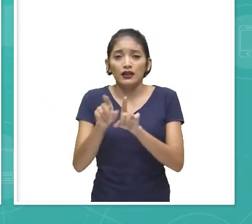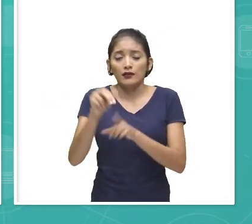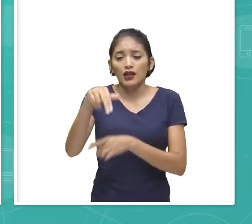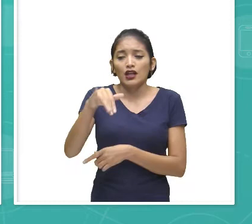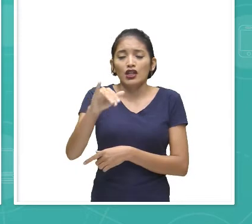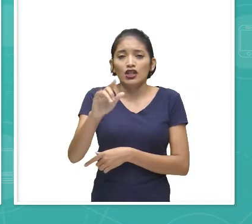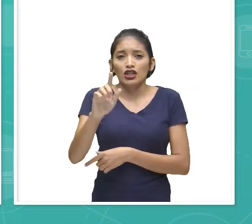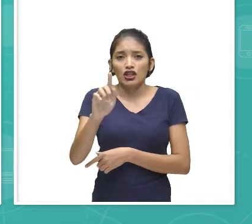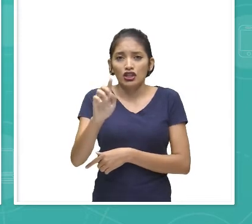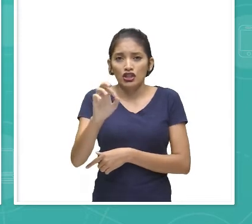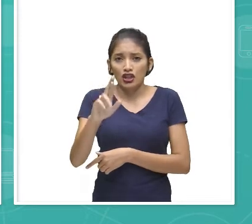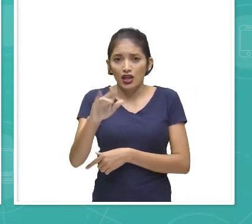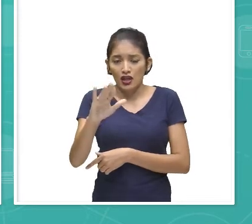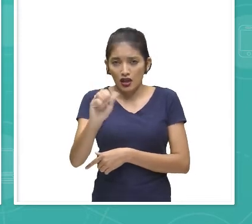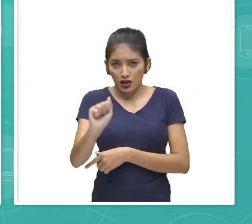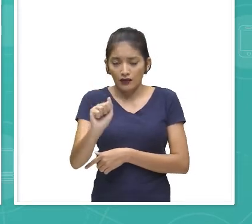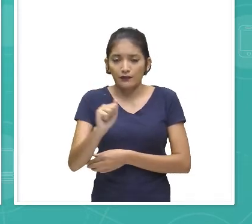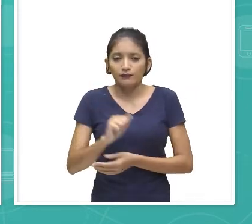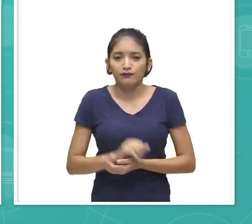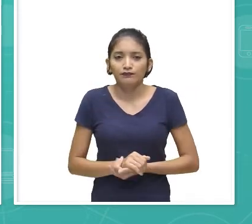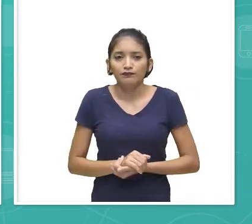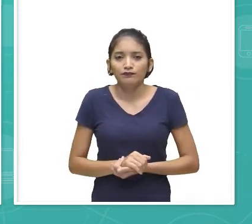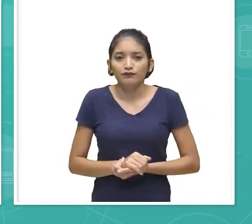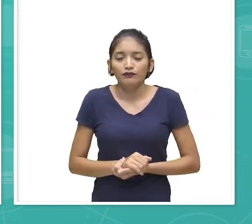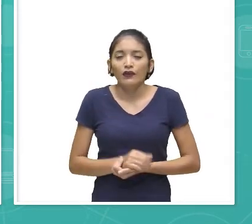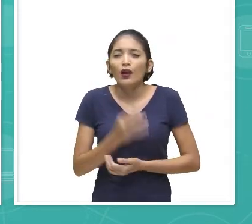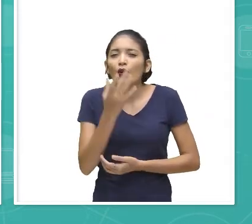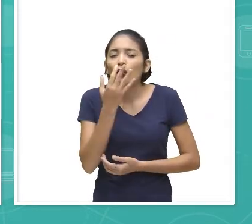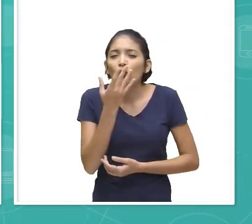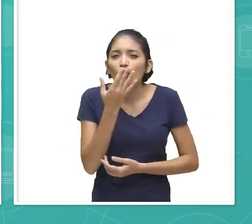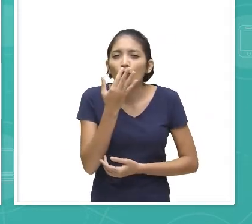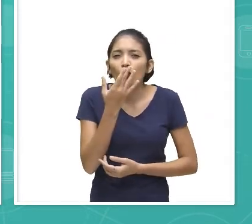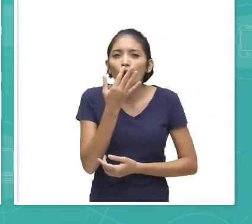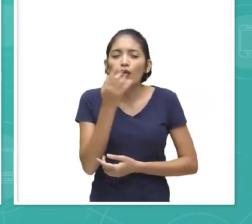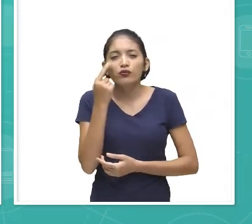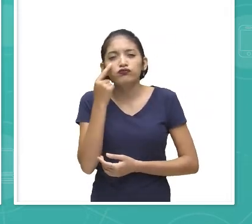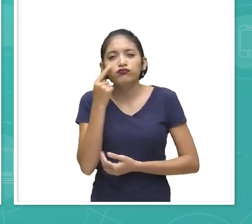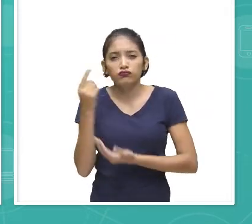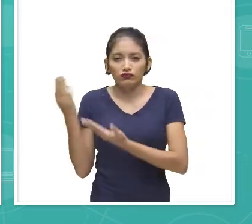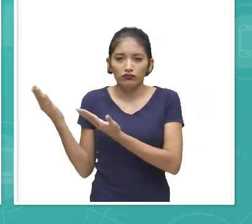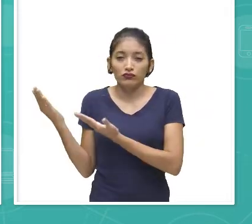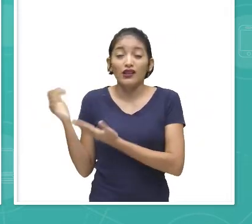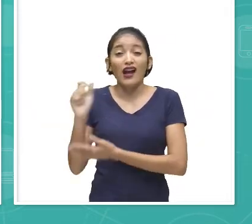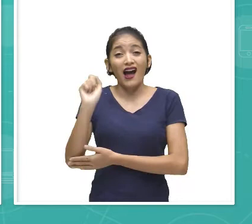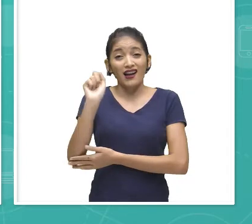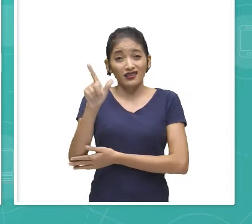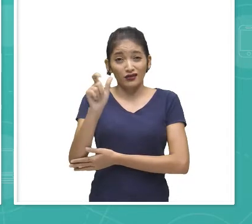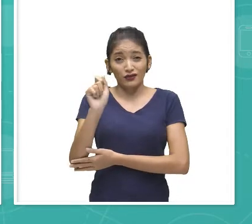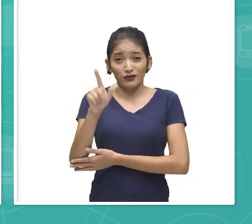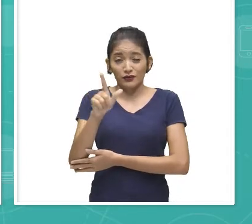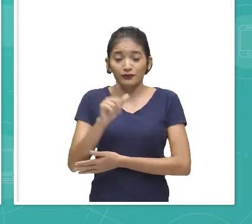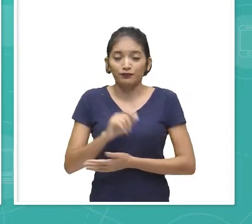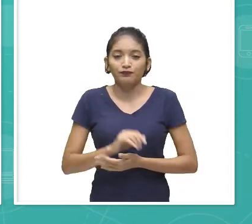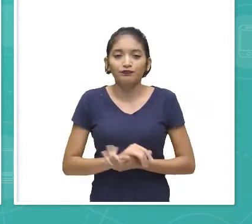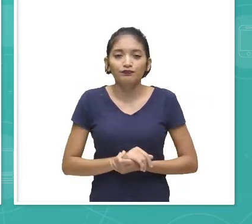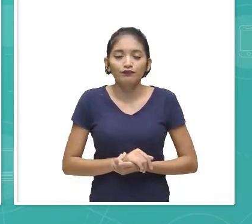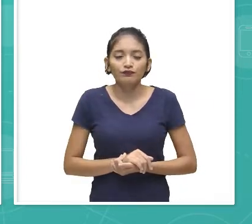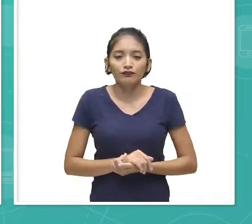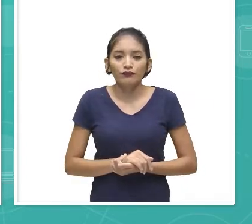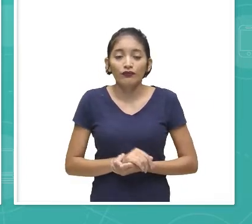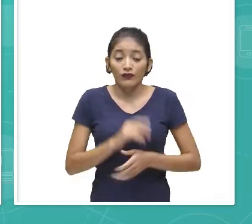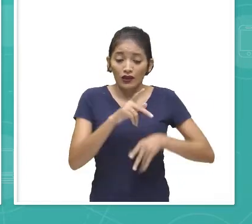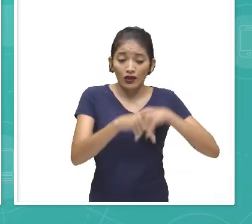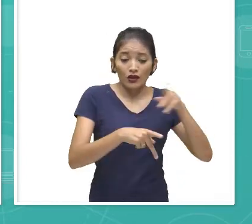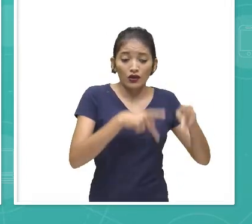destacados, além de também o Togo ali no cantinho em azul. tá? A gente vai falar agora dos